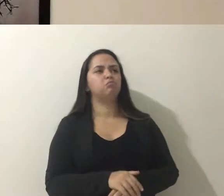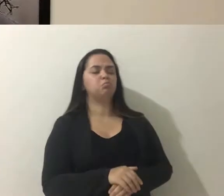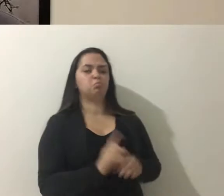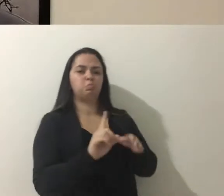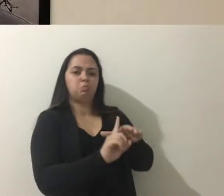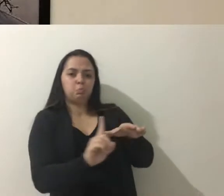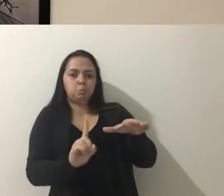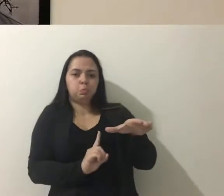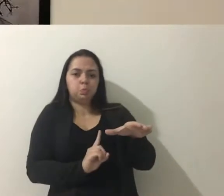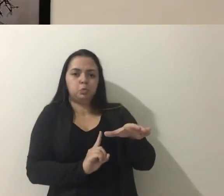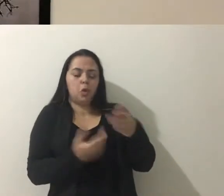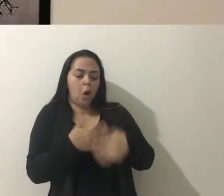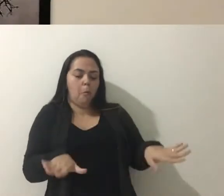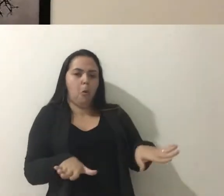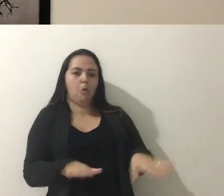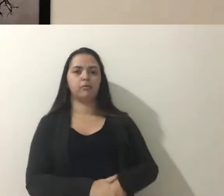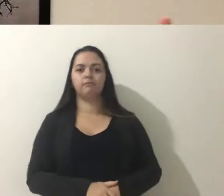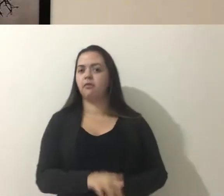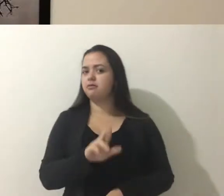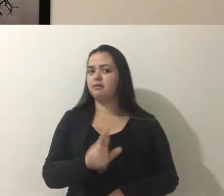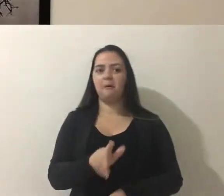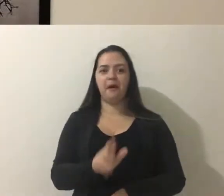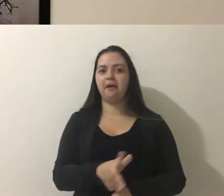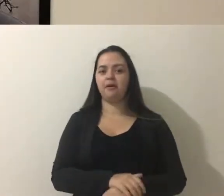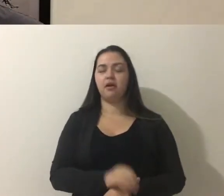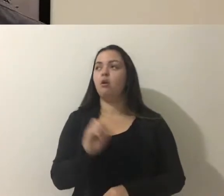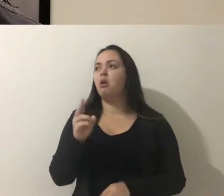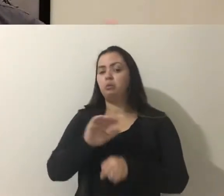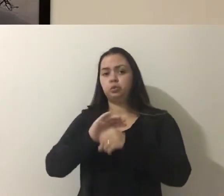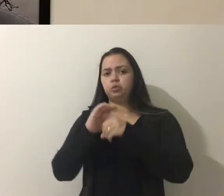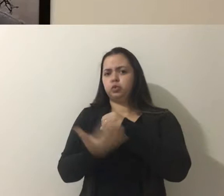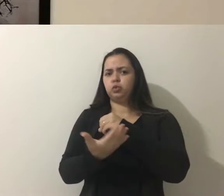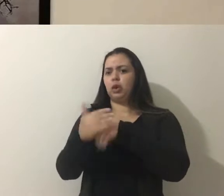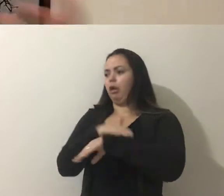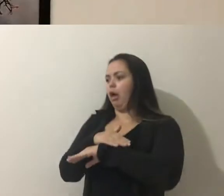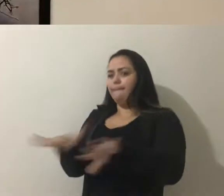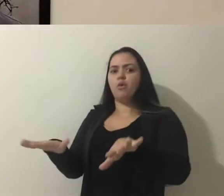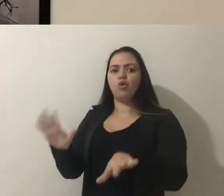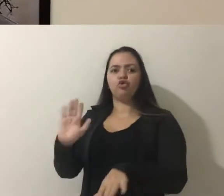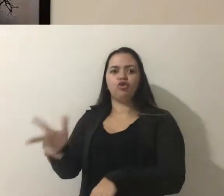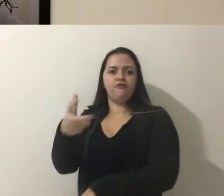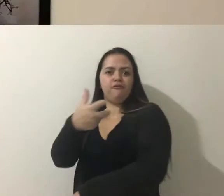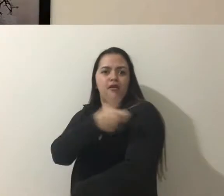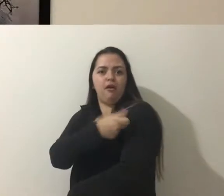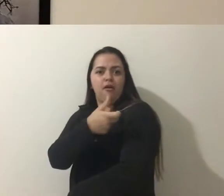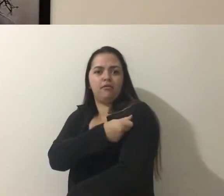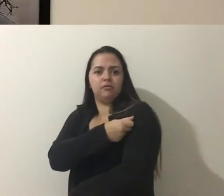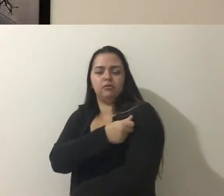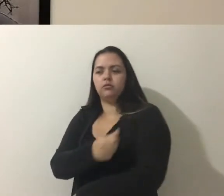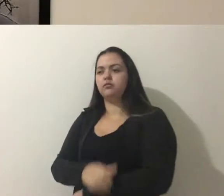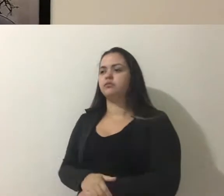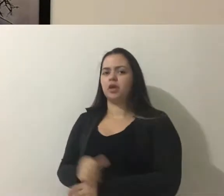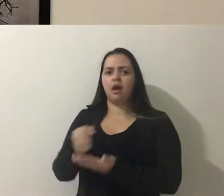isolamento social acabou, ou de que o coronavírus foi exterminado, que conseguiram uma vacina ou uma